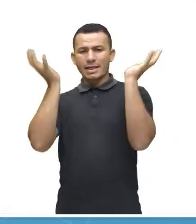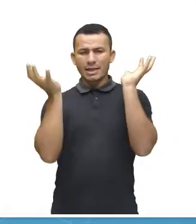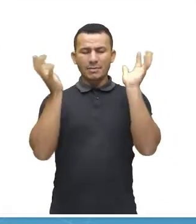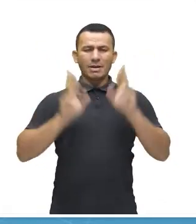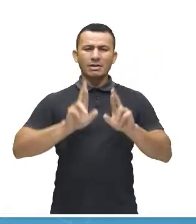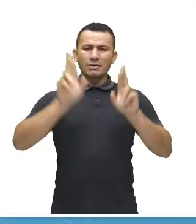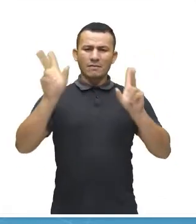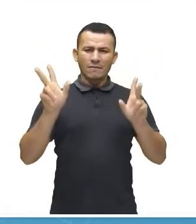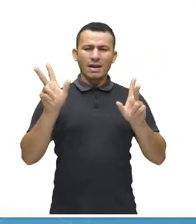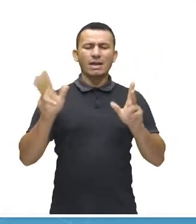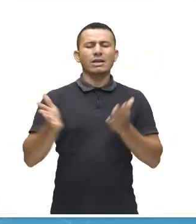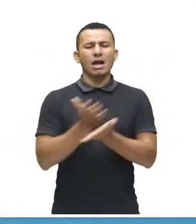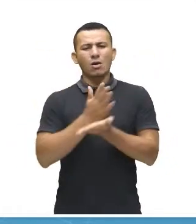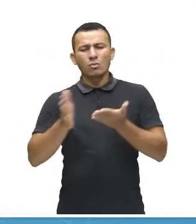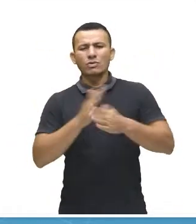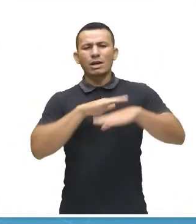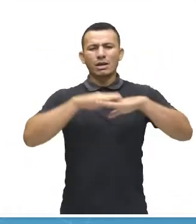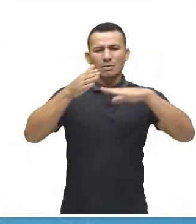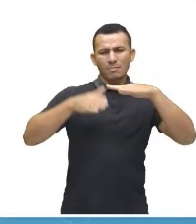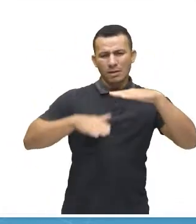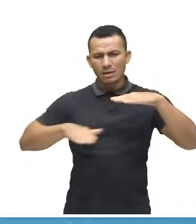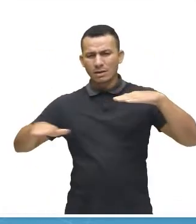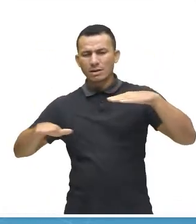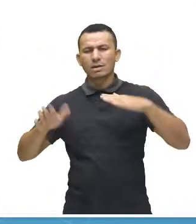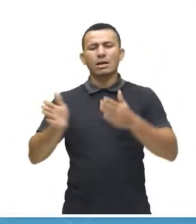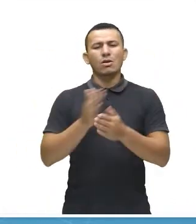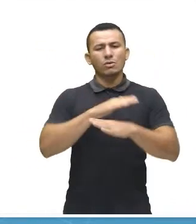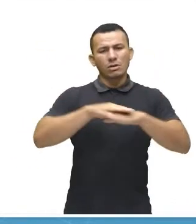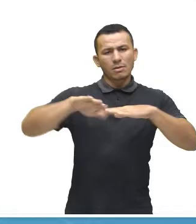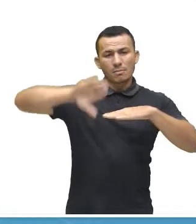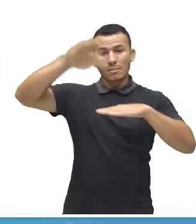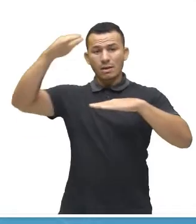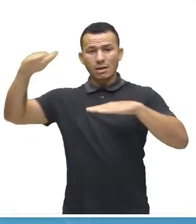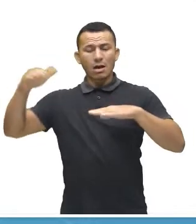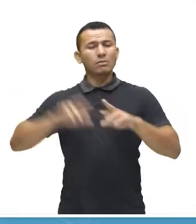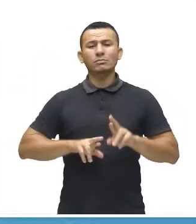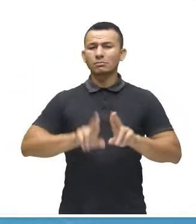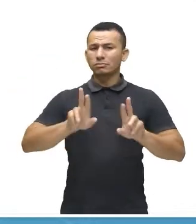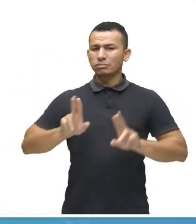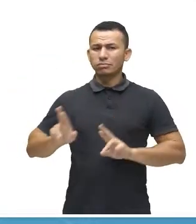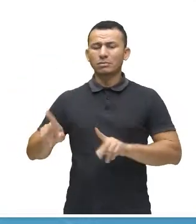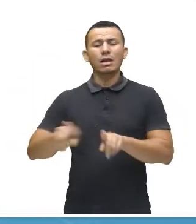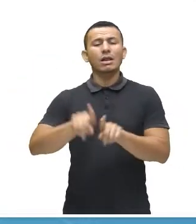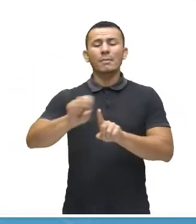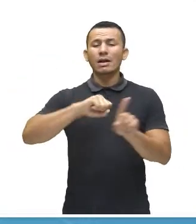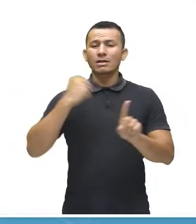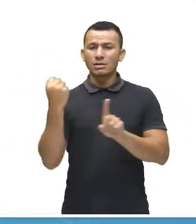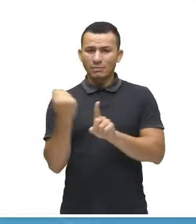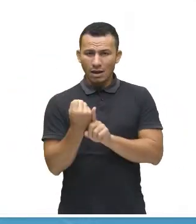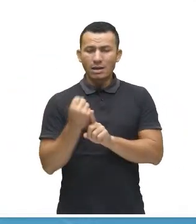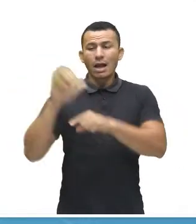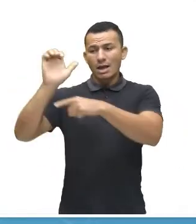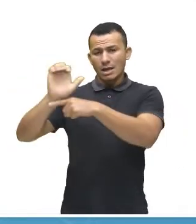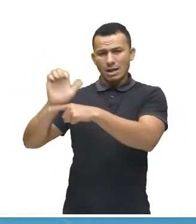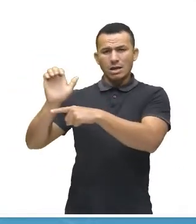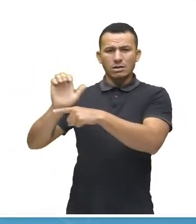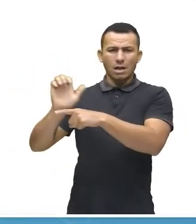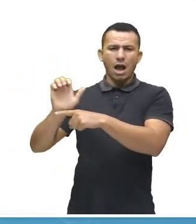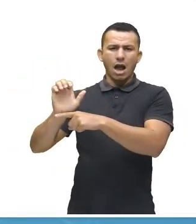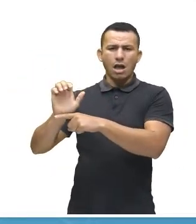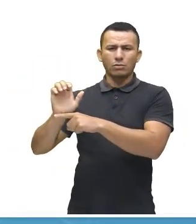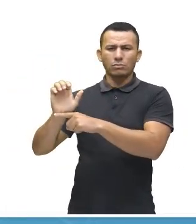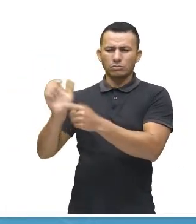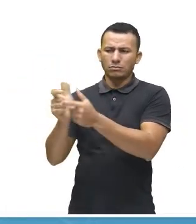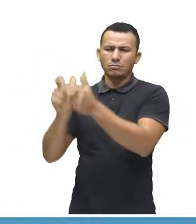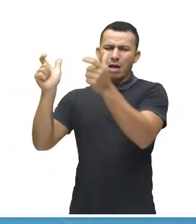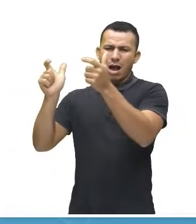a gente tem planície, em outras a gente tem planalto, né? Diferenças sociais, alguns estados são mais desenvolvidos